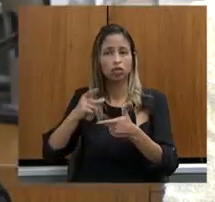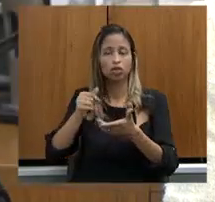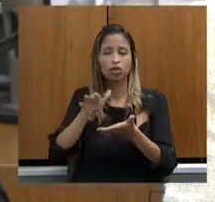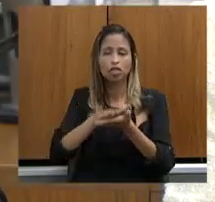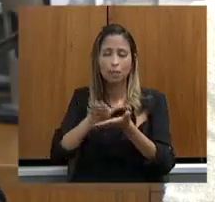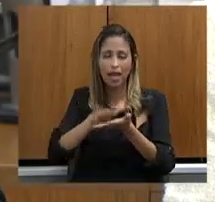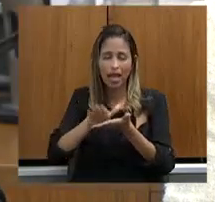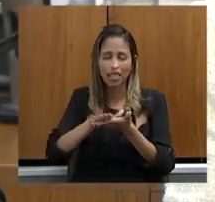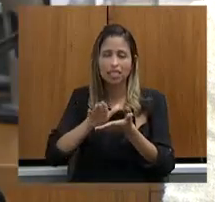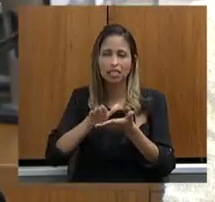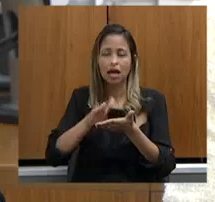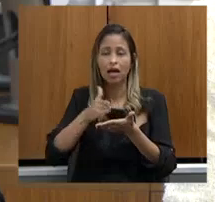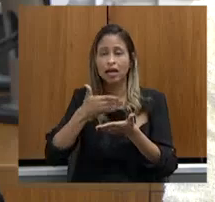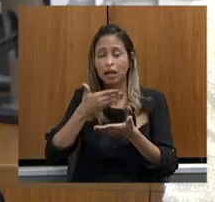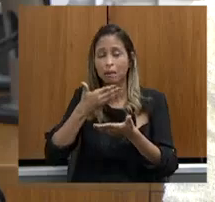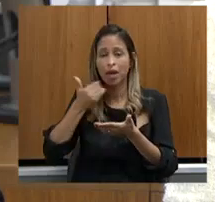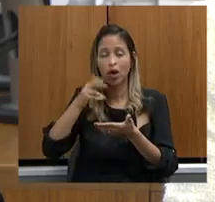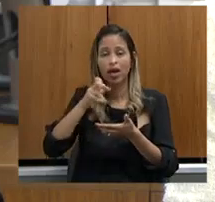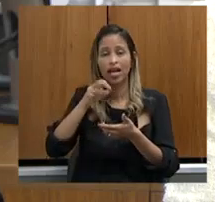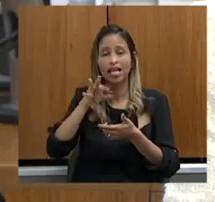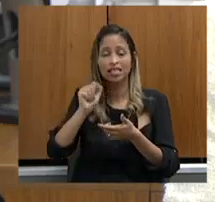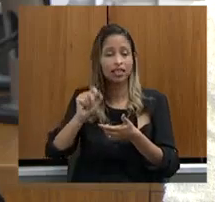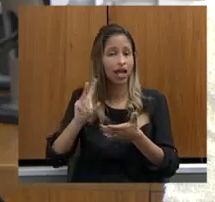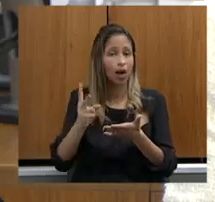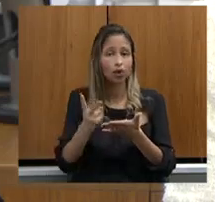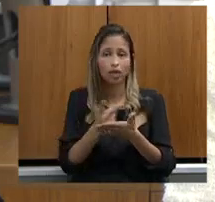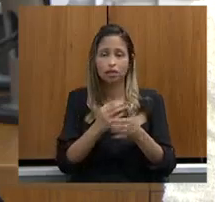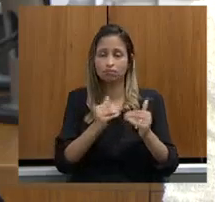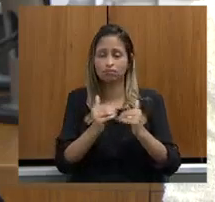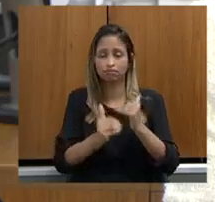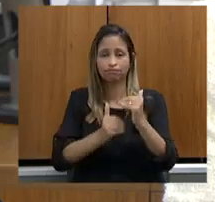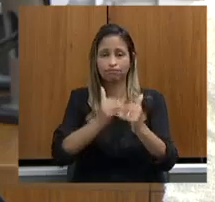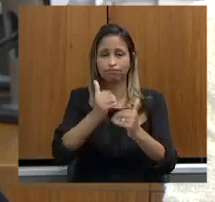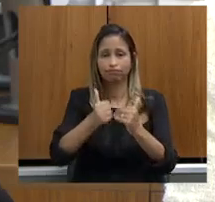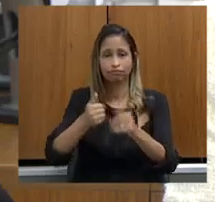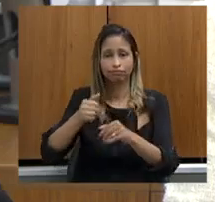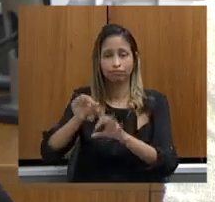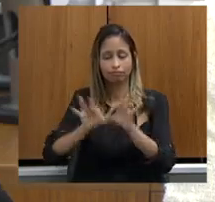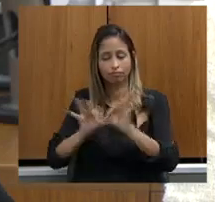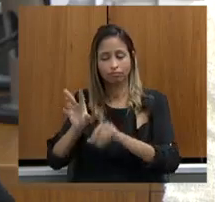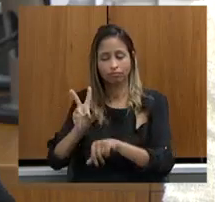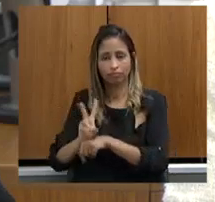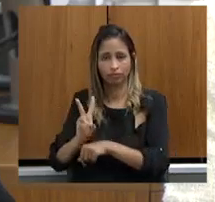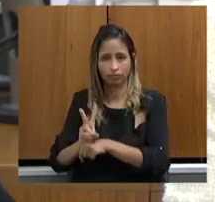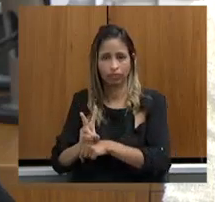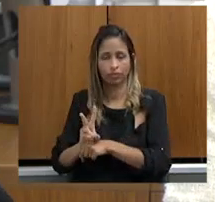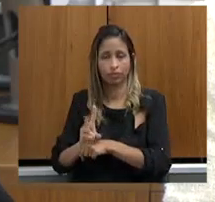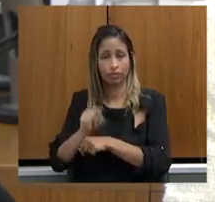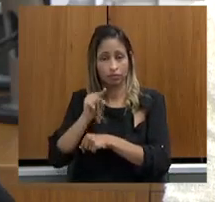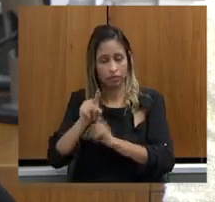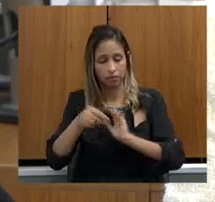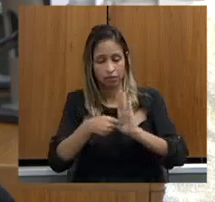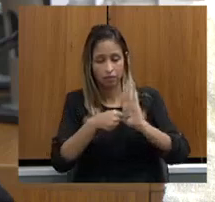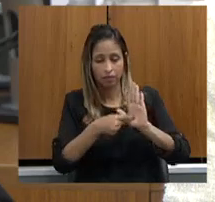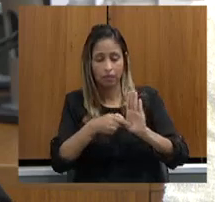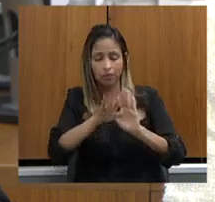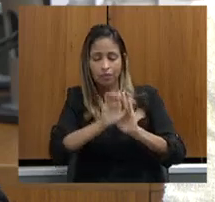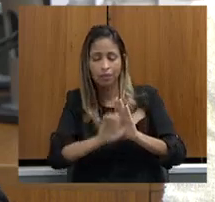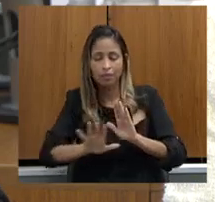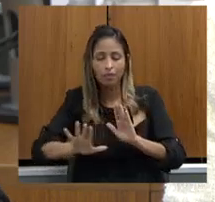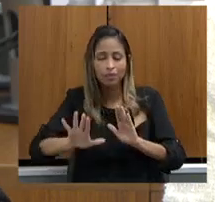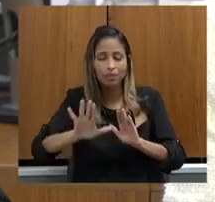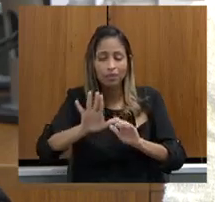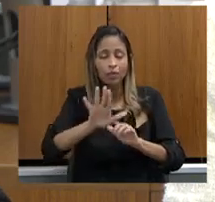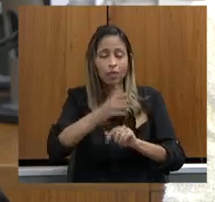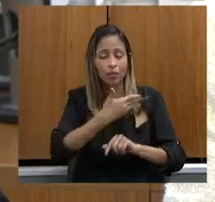e a melhora da receita isso é faz parte de um processo de ajuste fiscal então isso mostrou que o estado mesmo